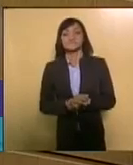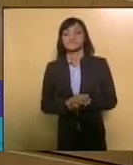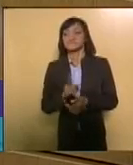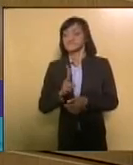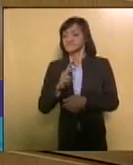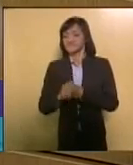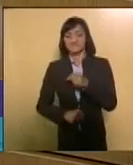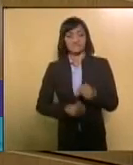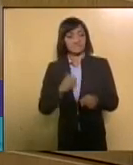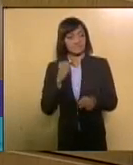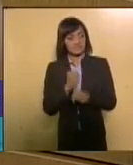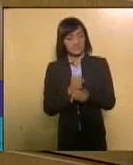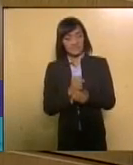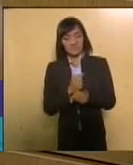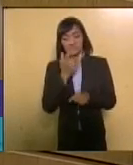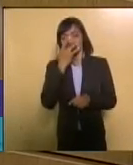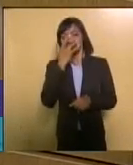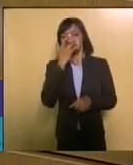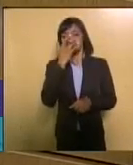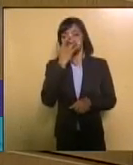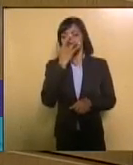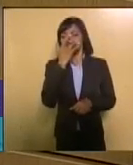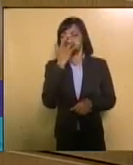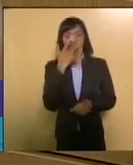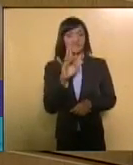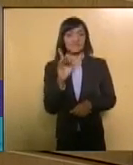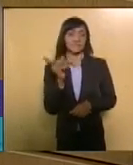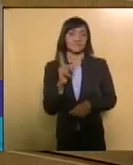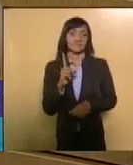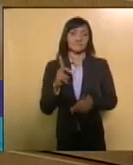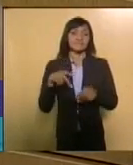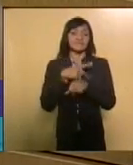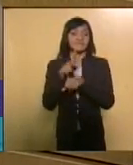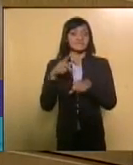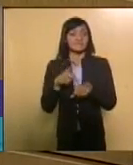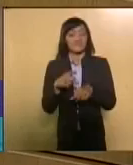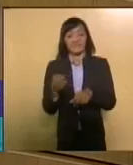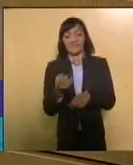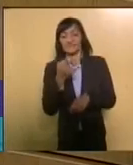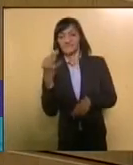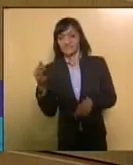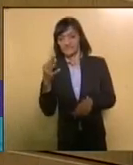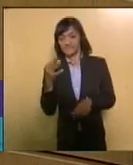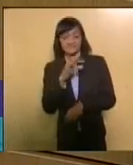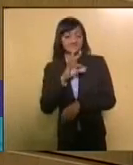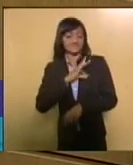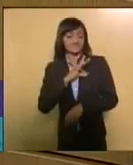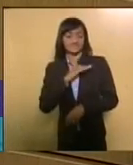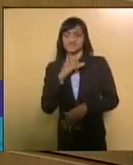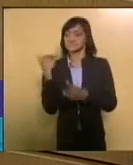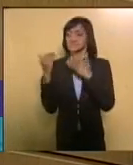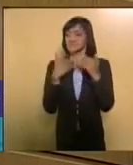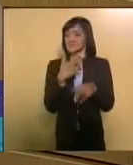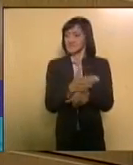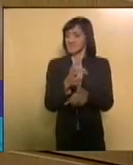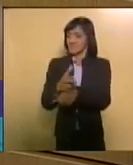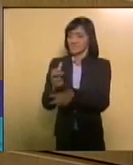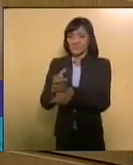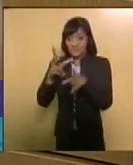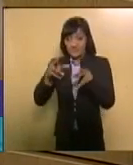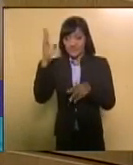anualmente eu não conheço nenhum país que tenha um número de policiais assassinados tão grande como o